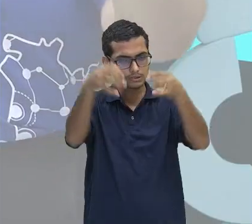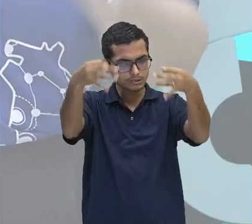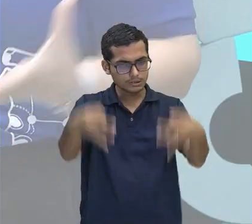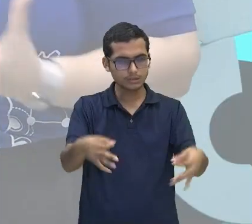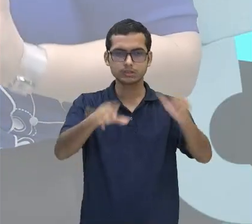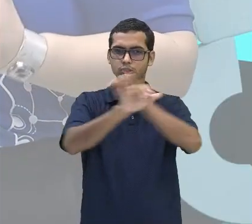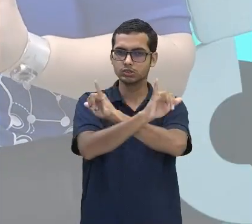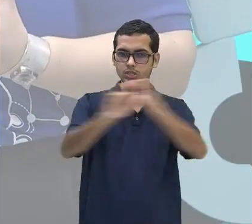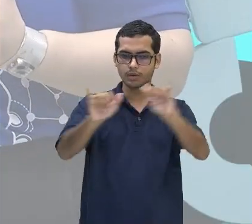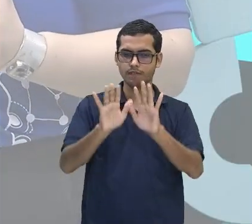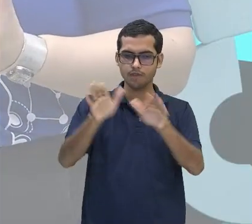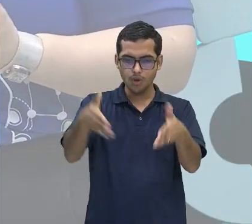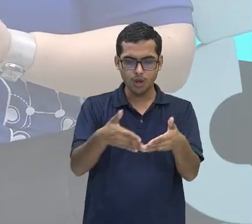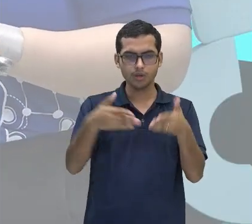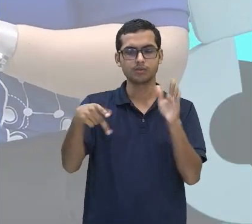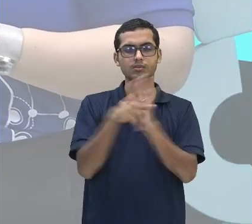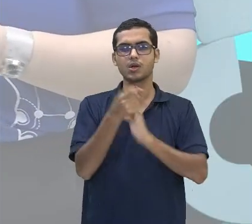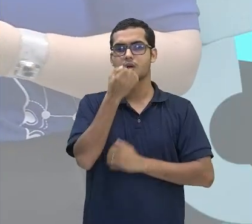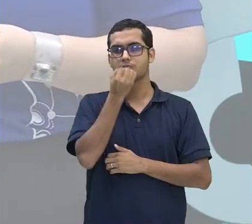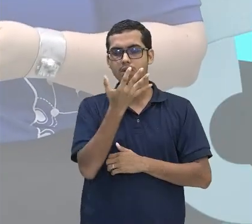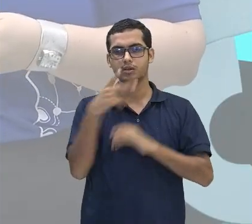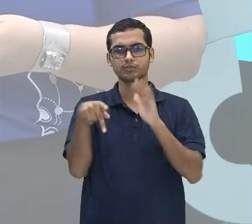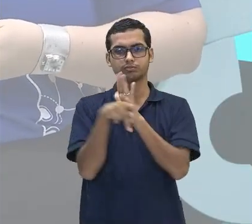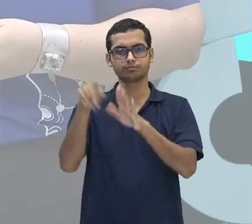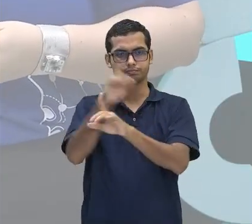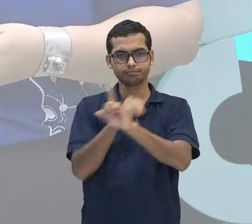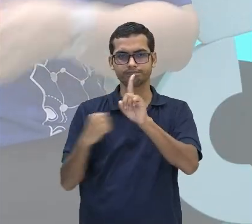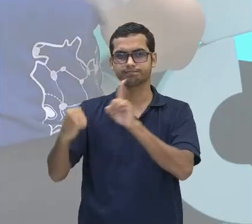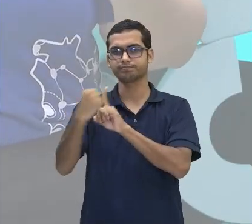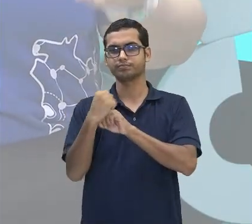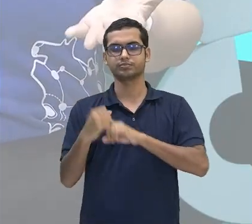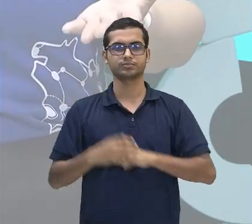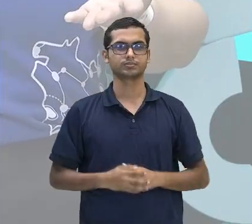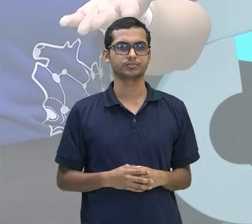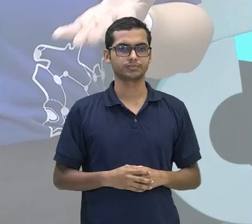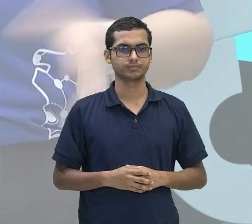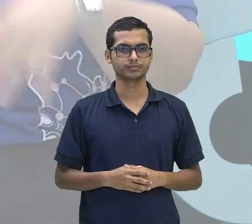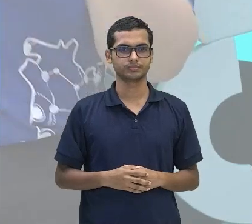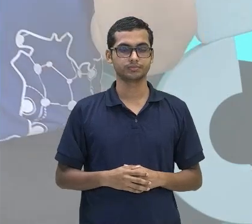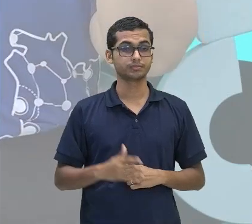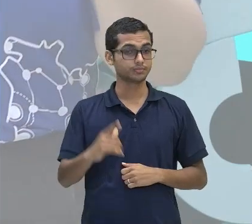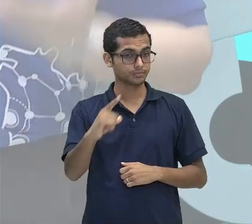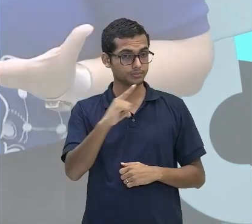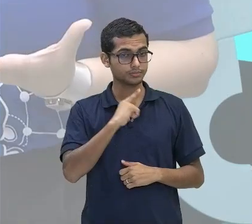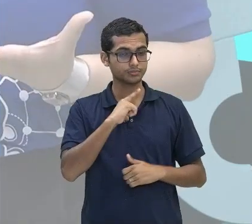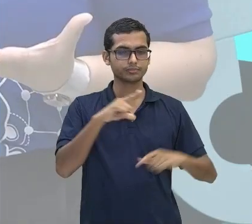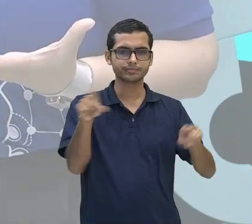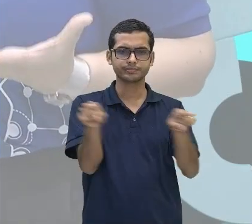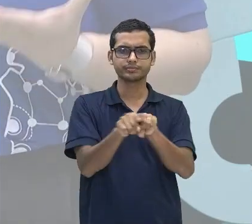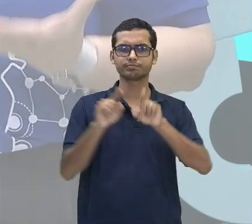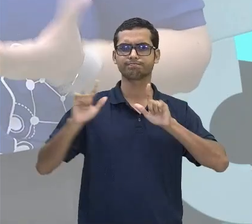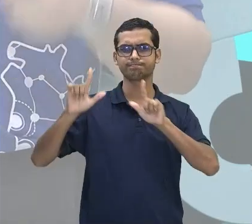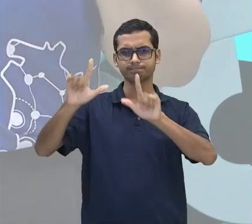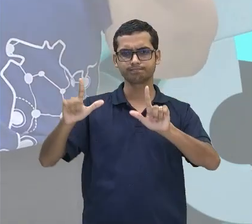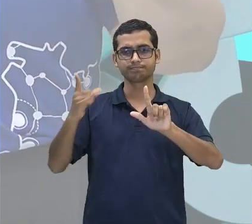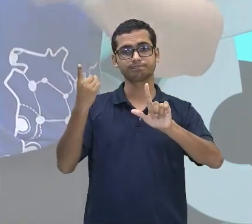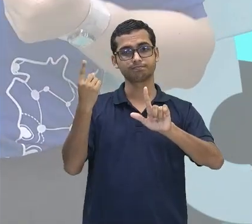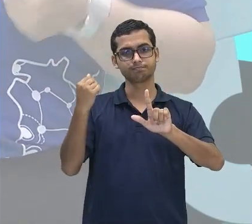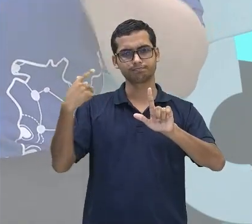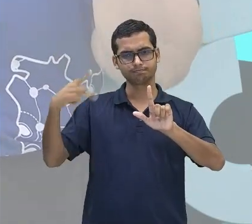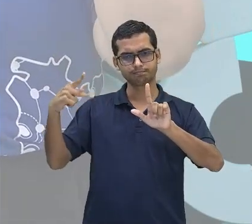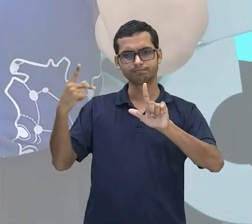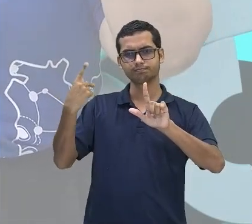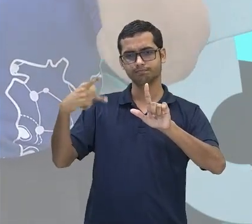voltadas para o bem-estar social. E por fim, temos aí a questão do cartaz promocional. Vai anunciar uma